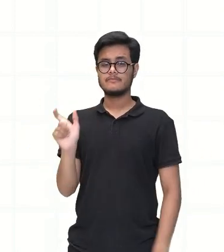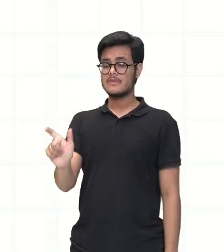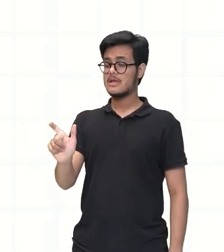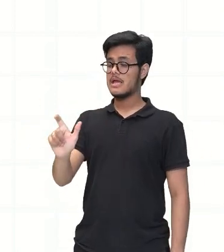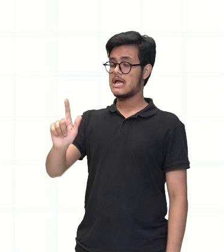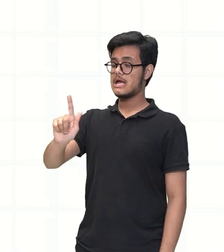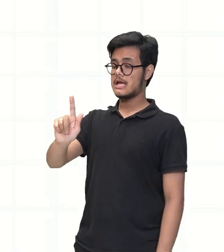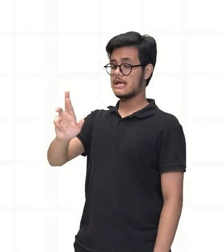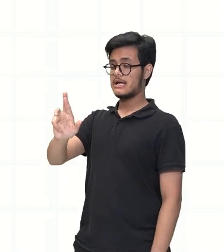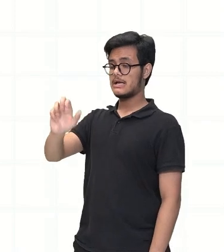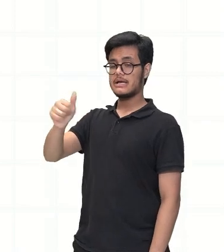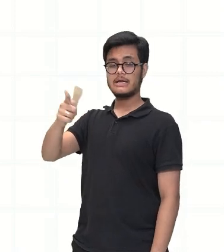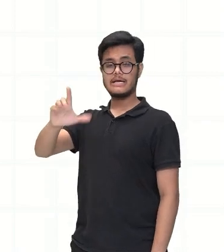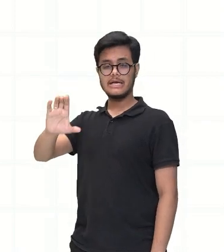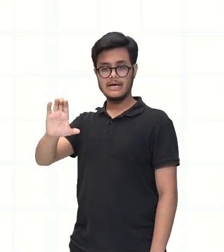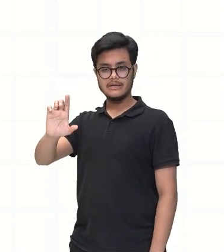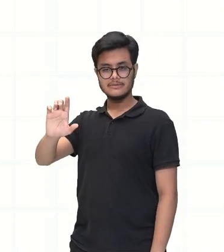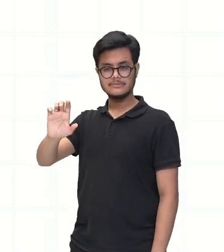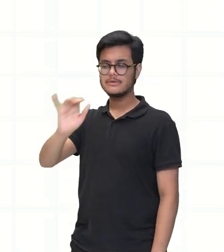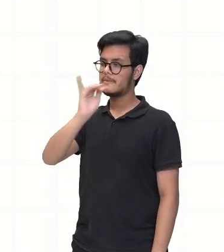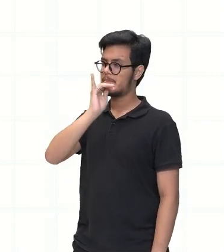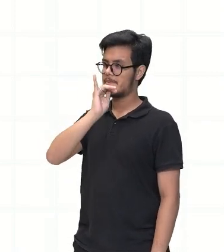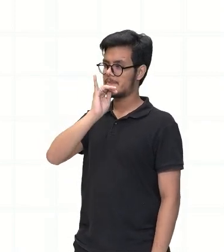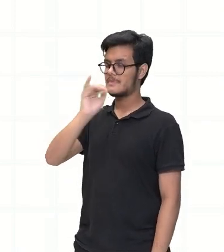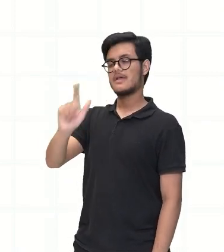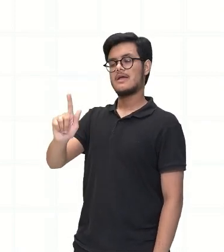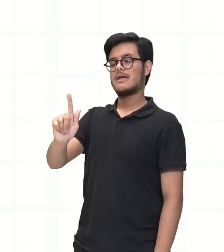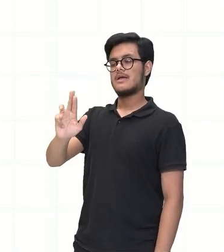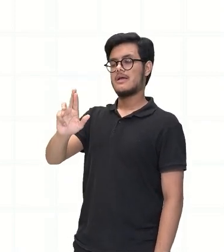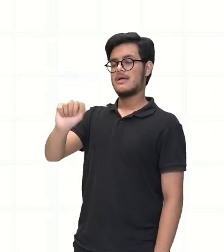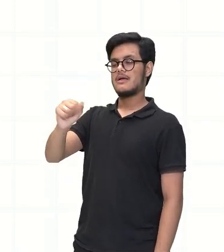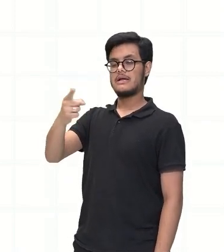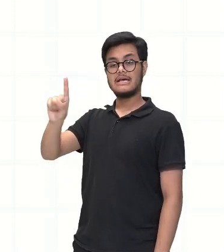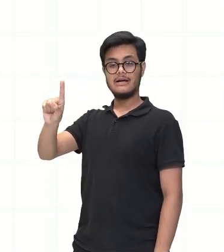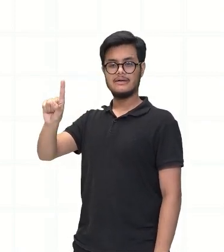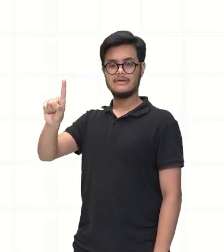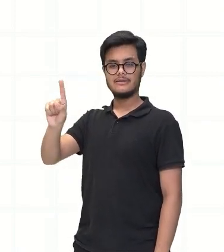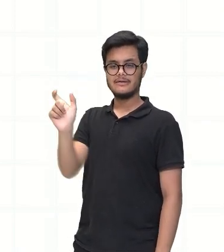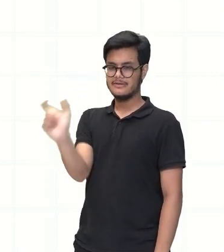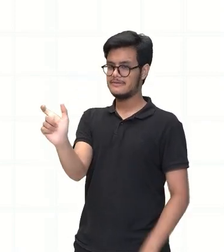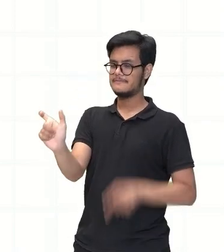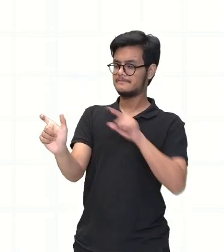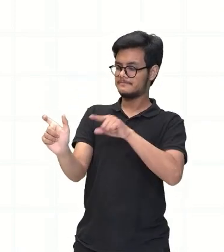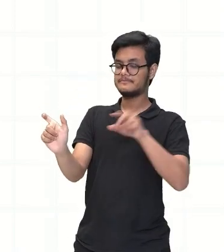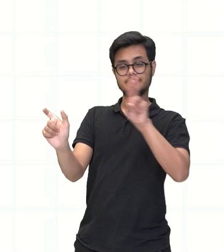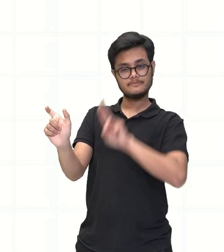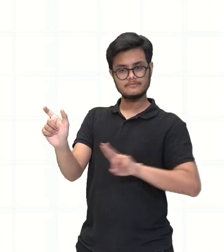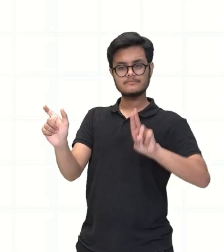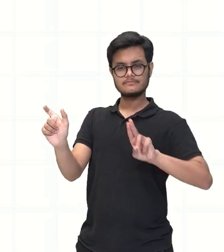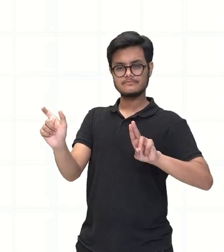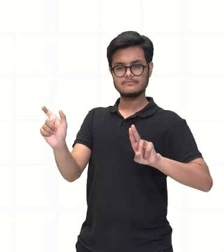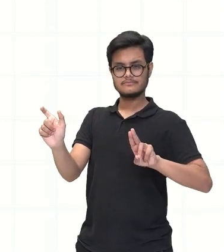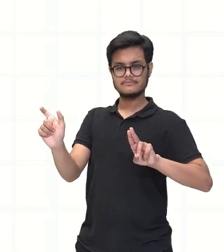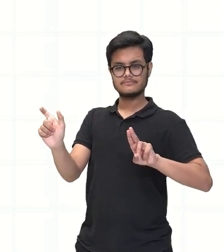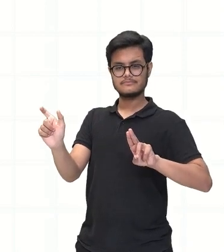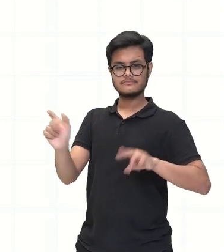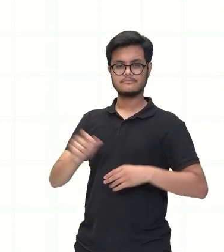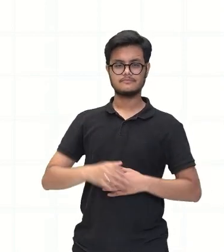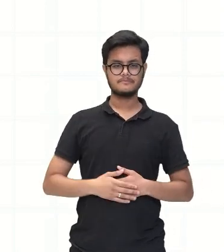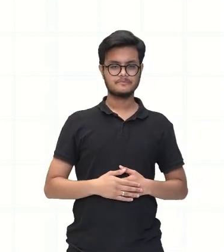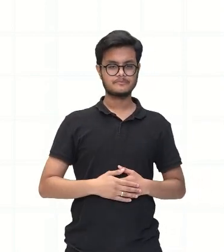grã. Começou com grã, grão, ou por forma verbal, ou cujos elementos estejam ligados por artigos. Olha